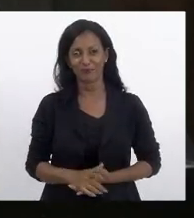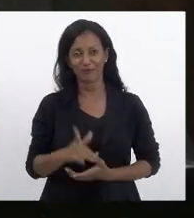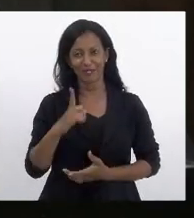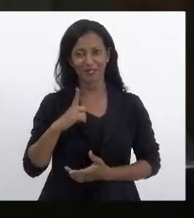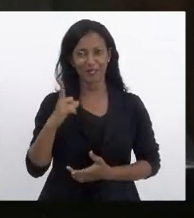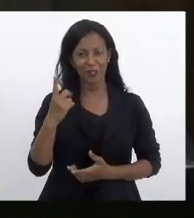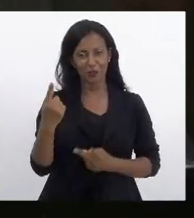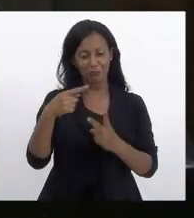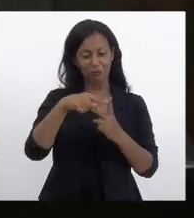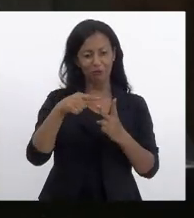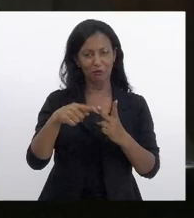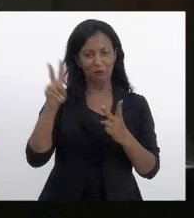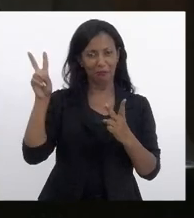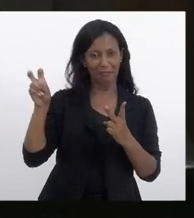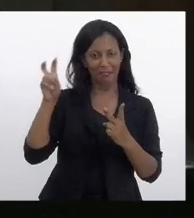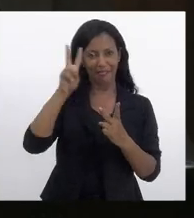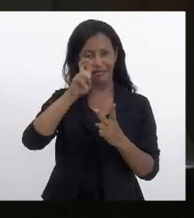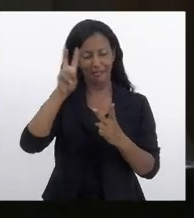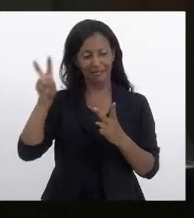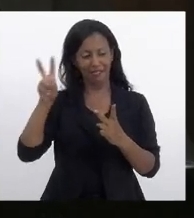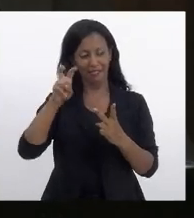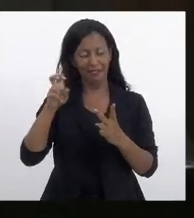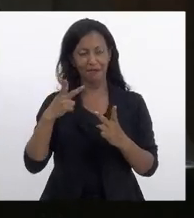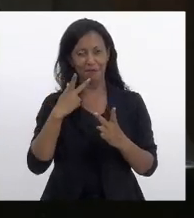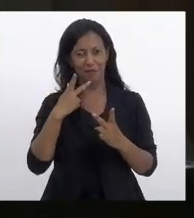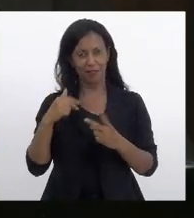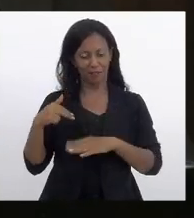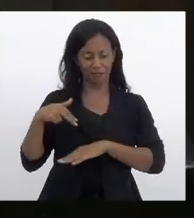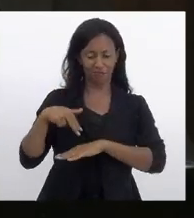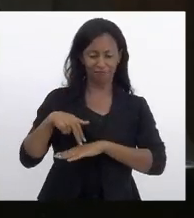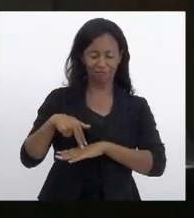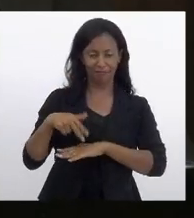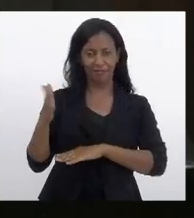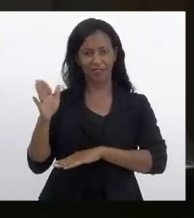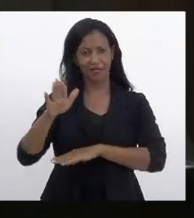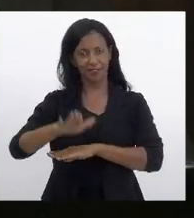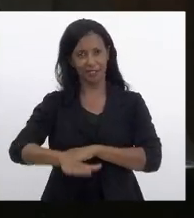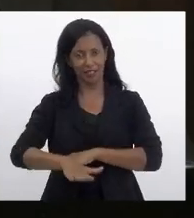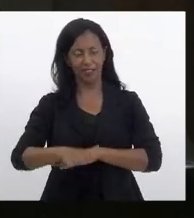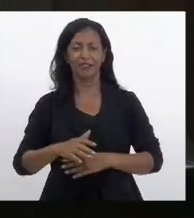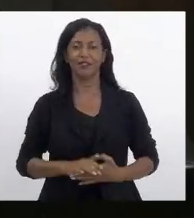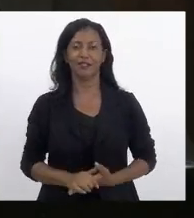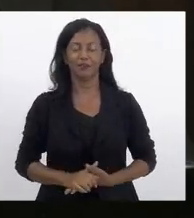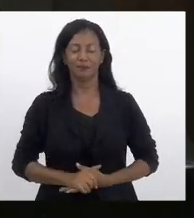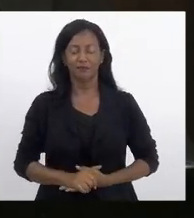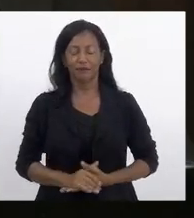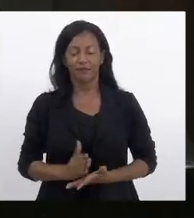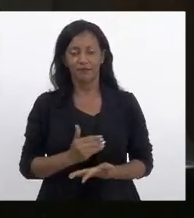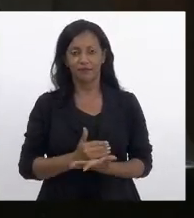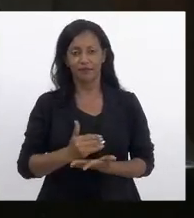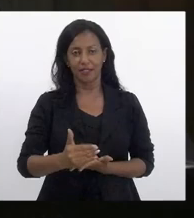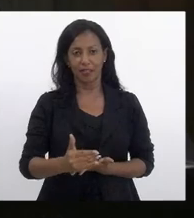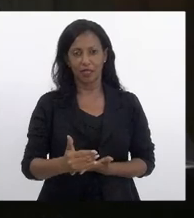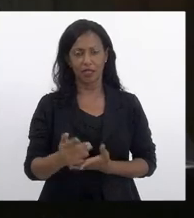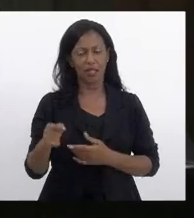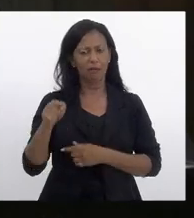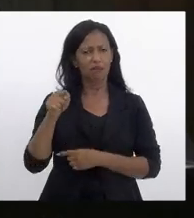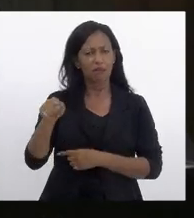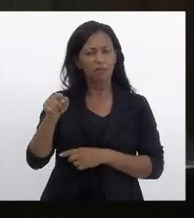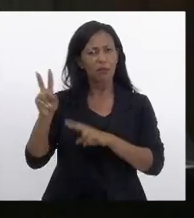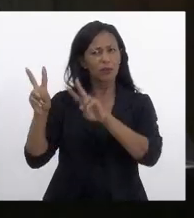abordagem dos dois temas que quero fazer da tribuna nesta tarde, iniciar por este